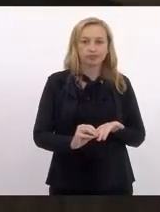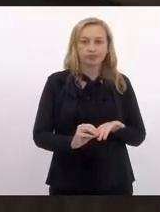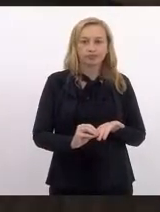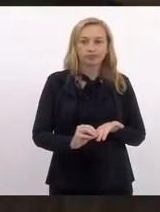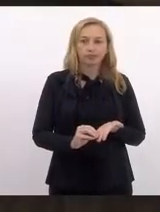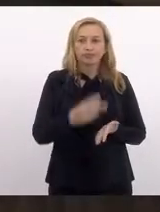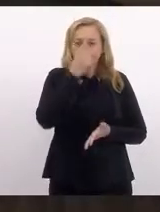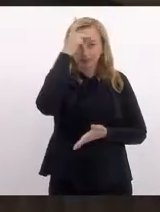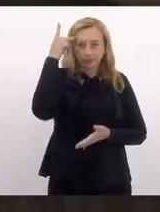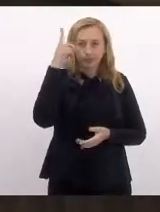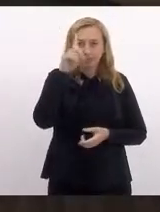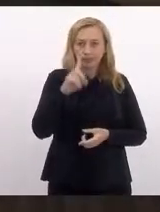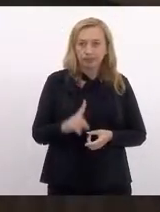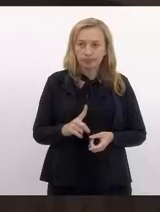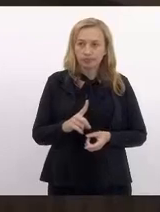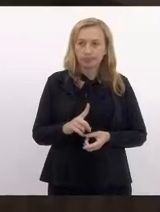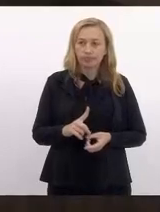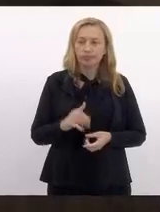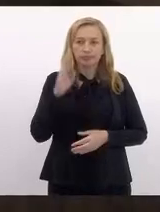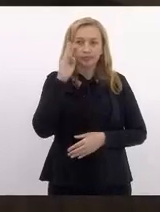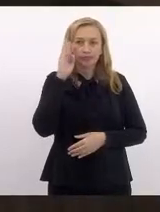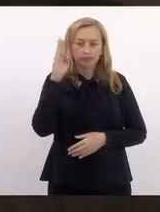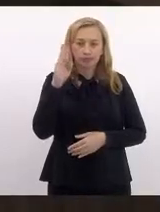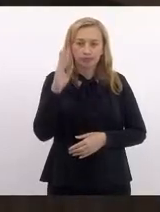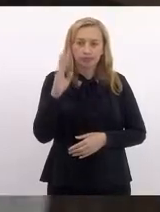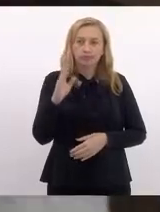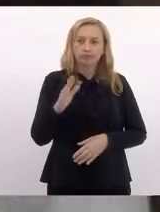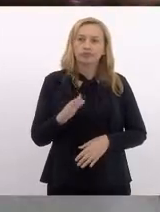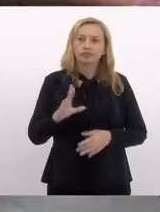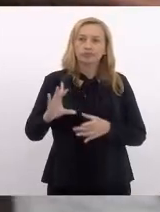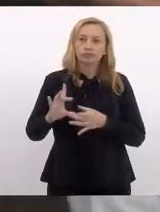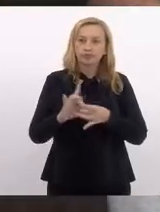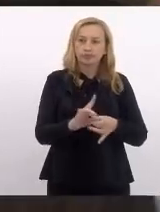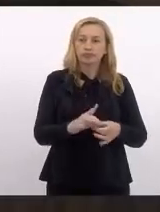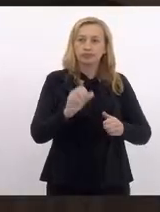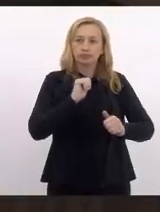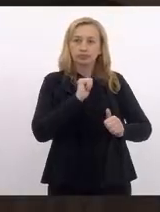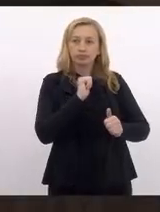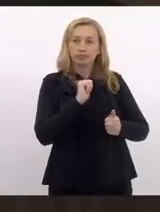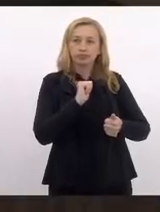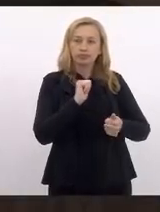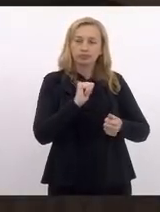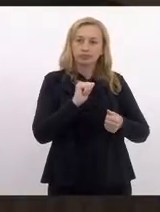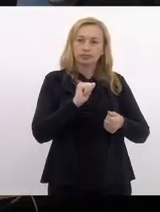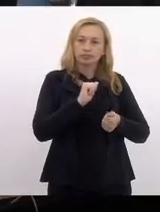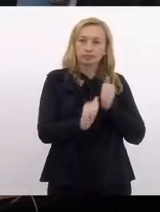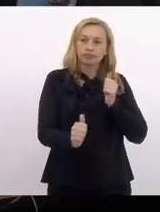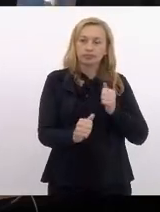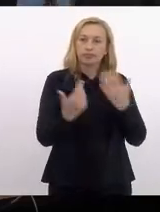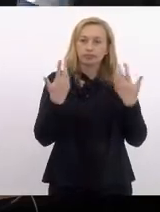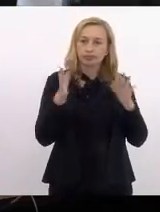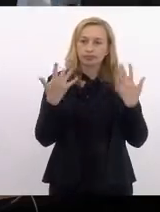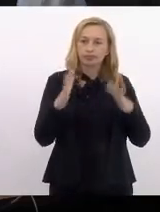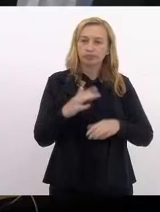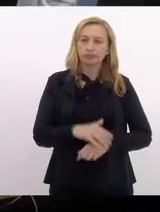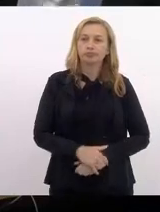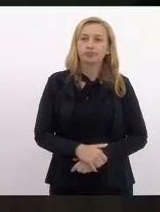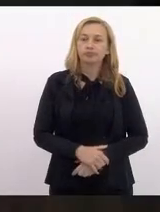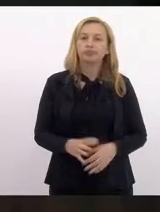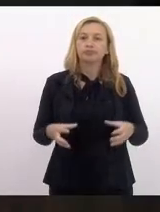das pessoas com deficiências ela é fundamental ainda mais atrelada o esporte Parabéns ao autor